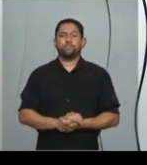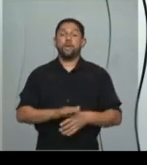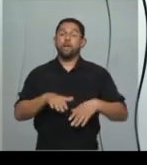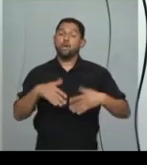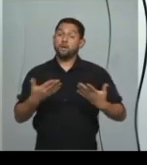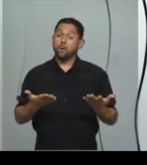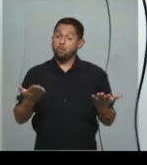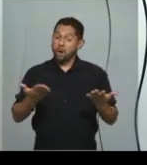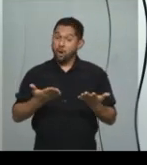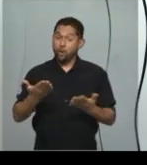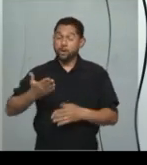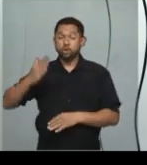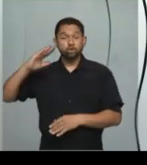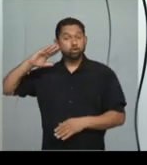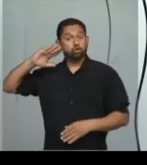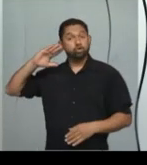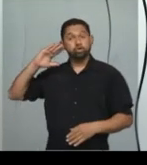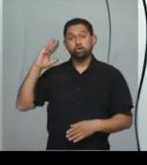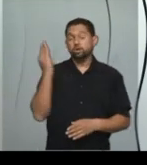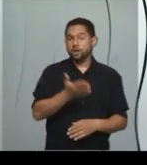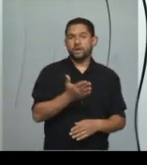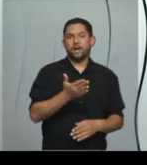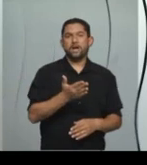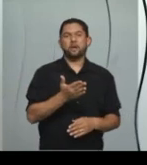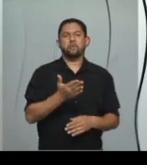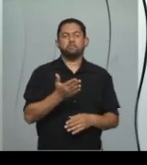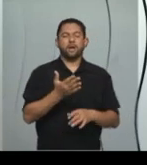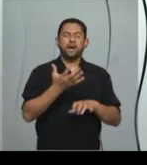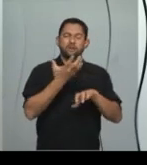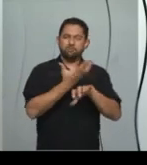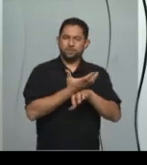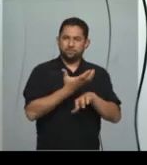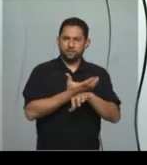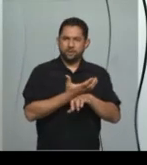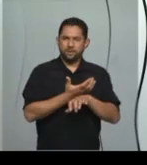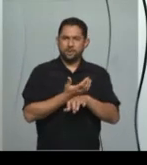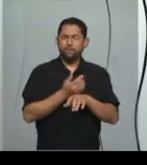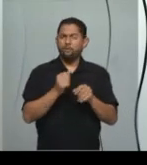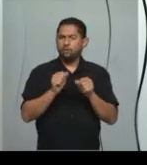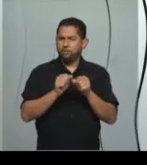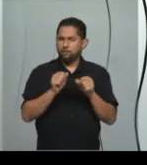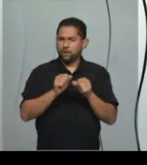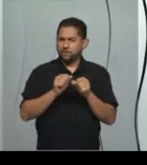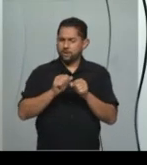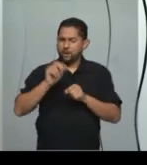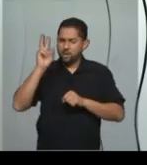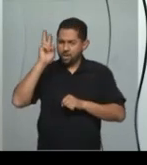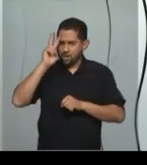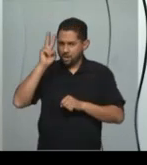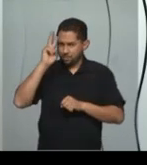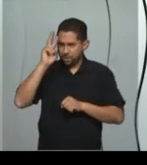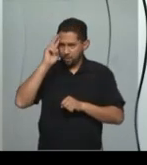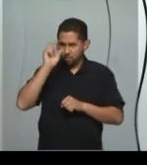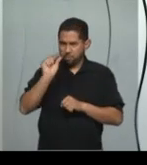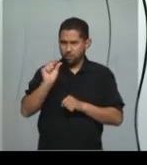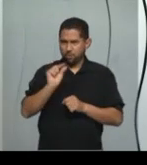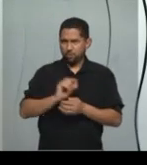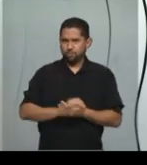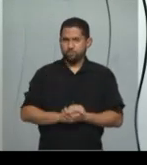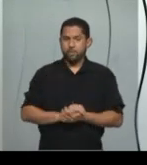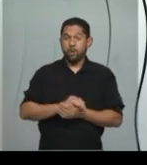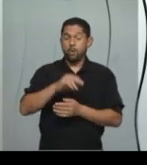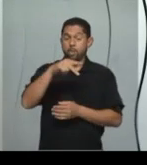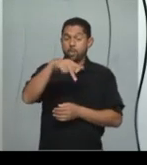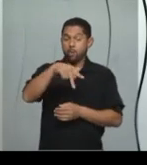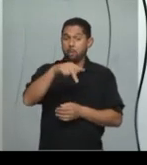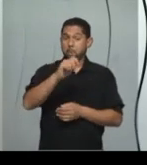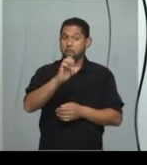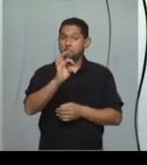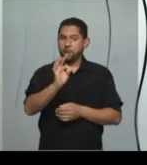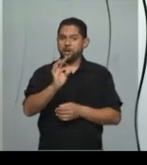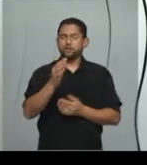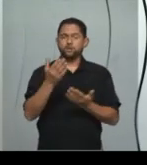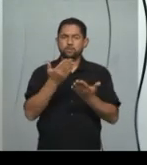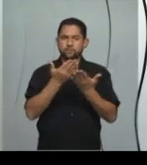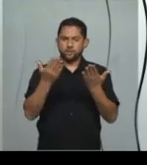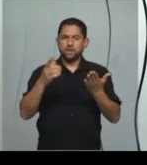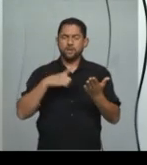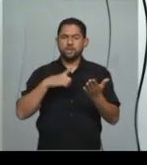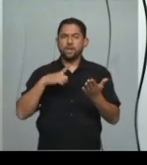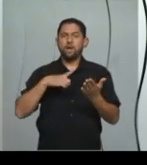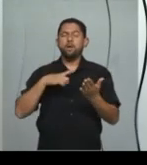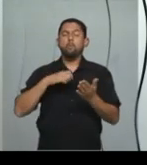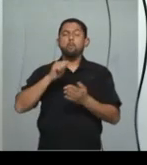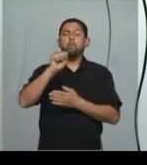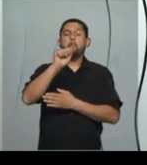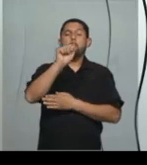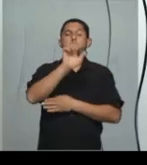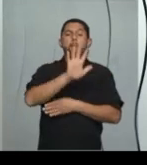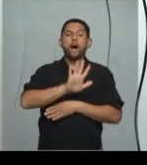diretamente no nosso conteúdo, nós vamos fazer uma revisão bem rápida. No PET de vocês tem lá um mapa mental, que aqui ele